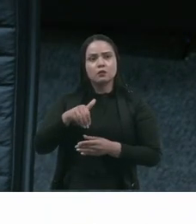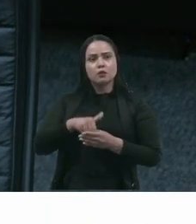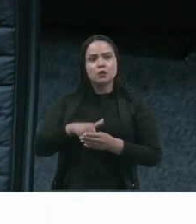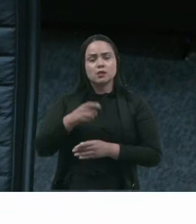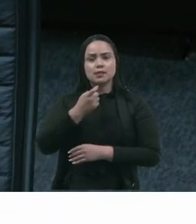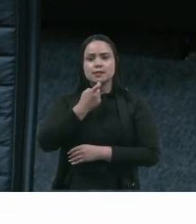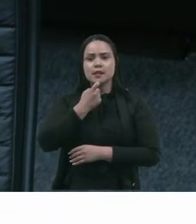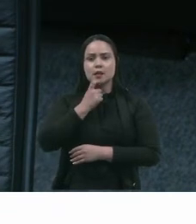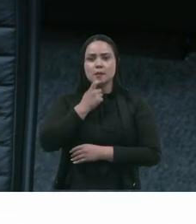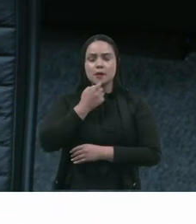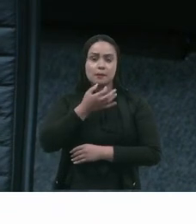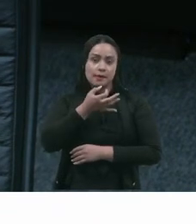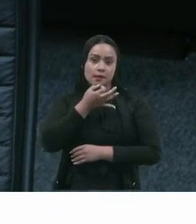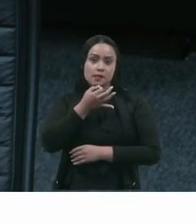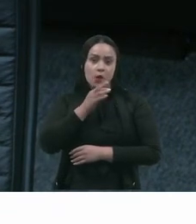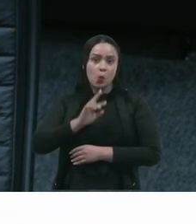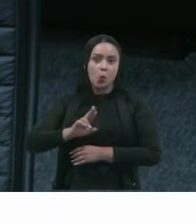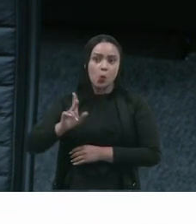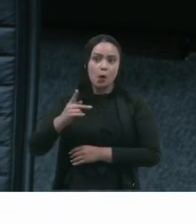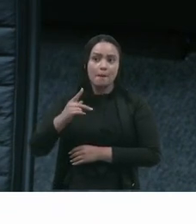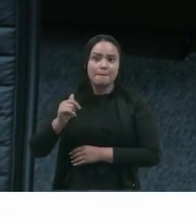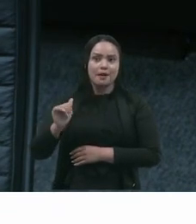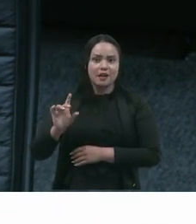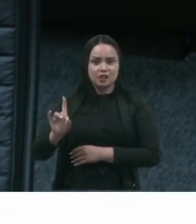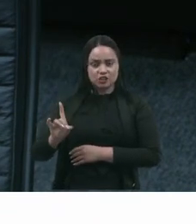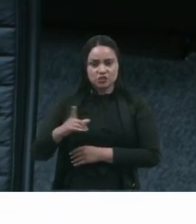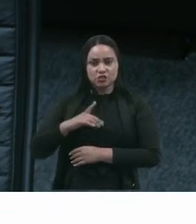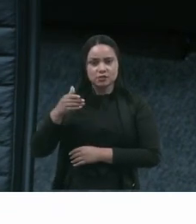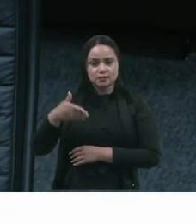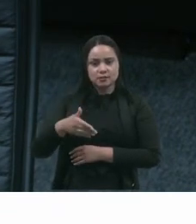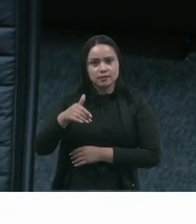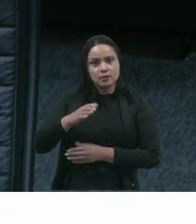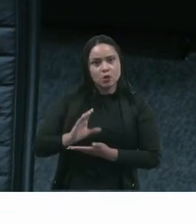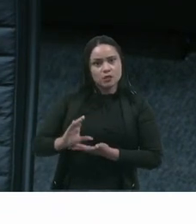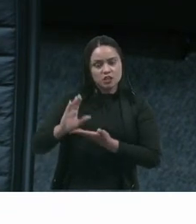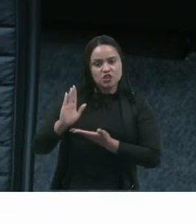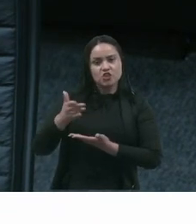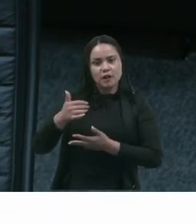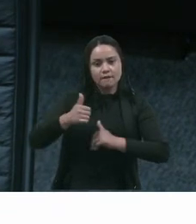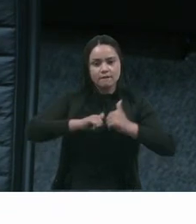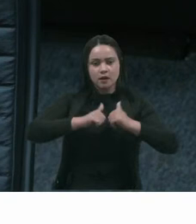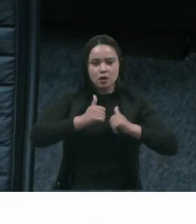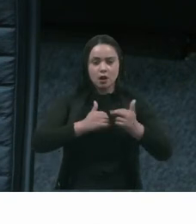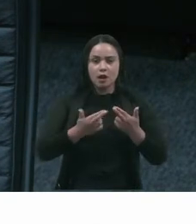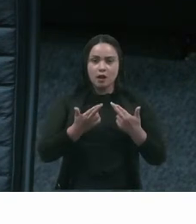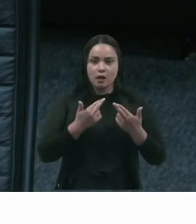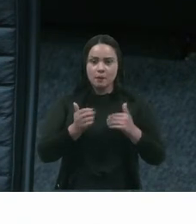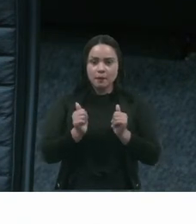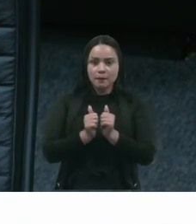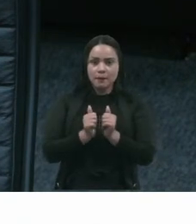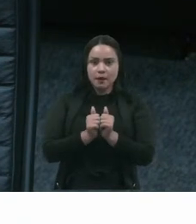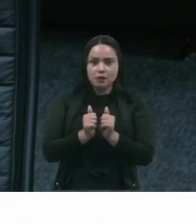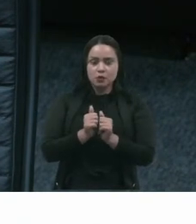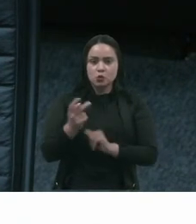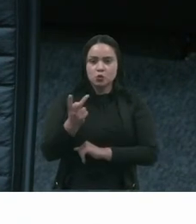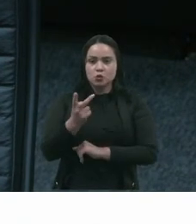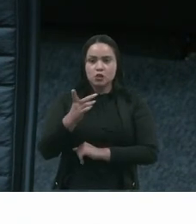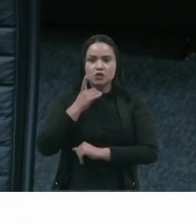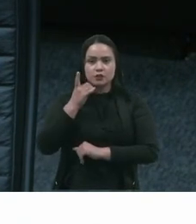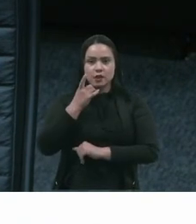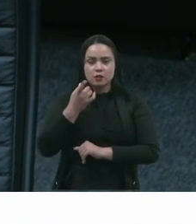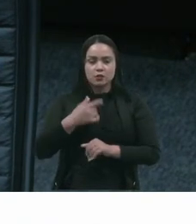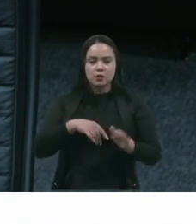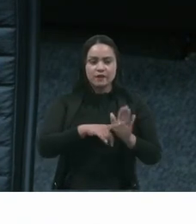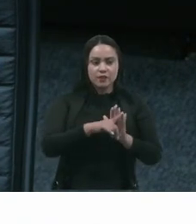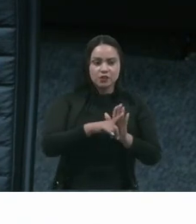Salomão, menção a um outro PAD que está aqui neste conselho, que já avaliou essa relação de proximidade entre o advogado e o